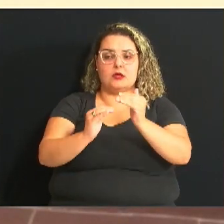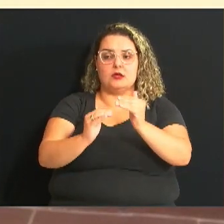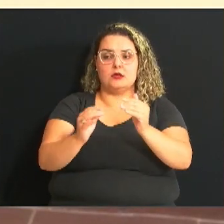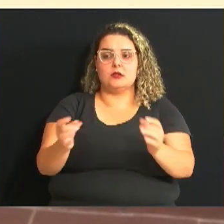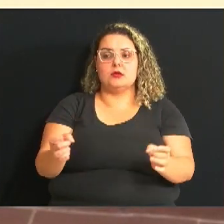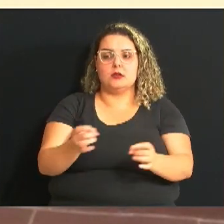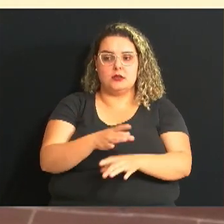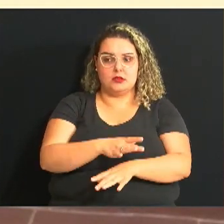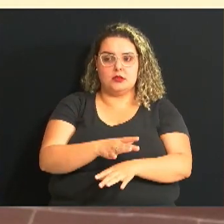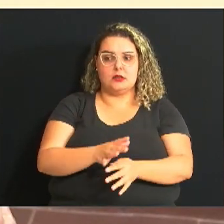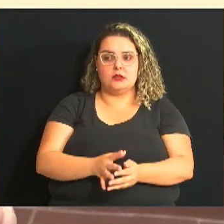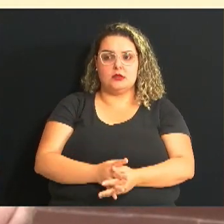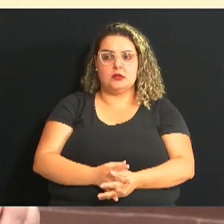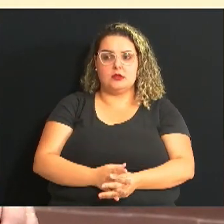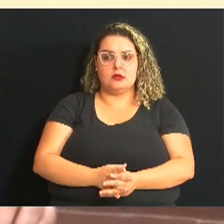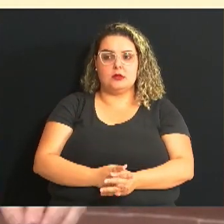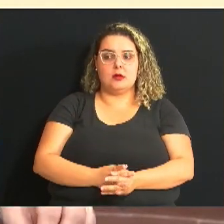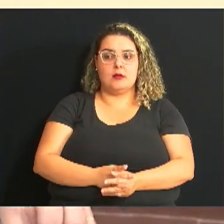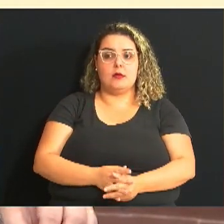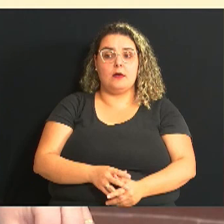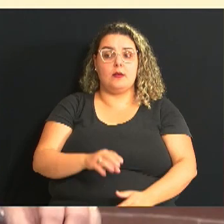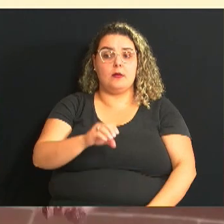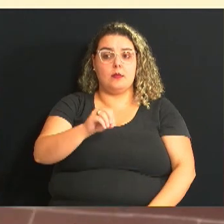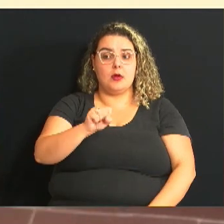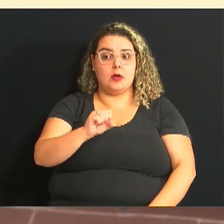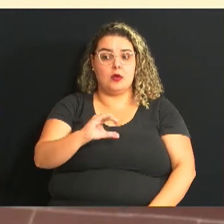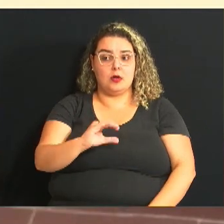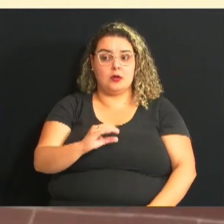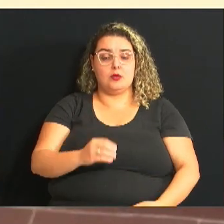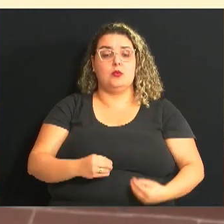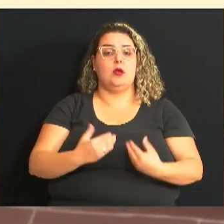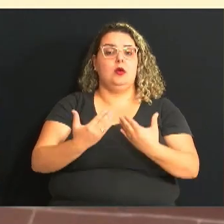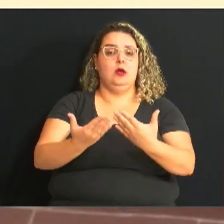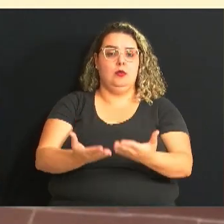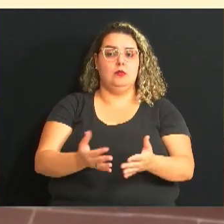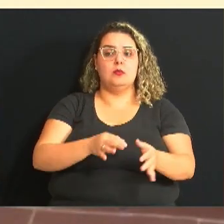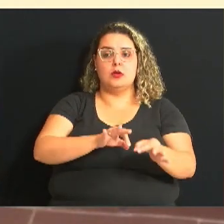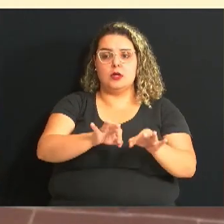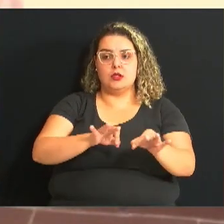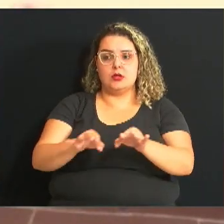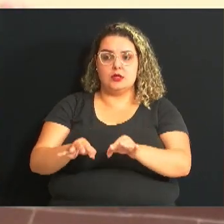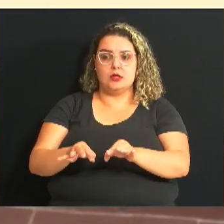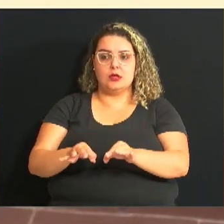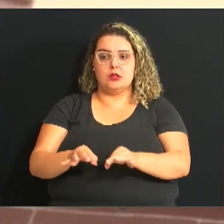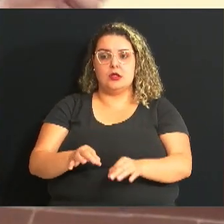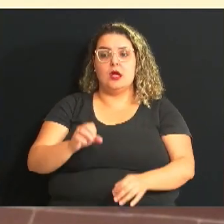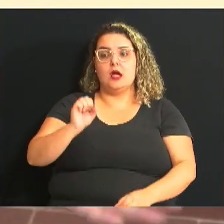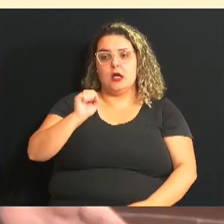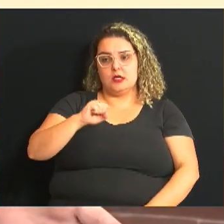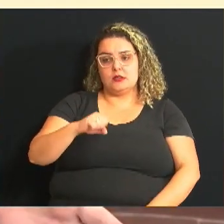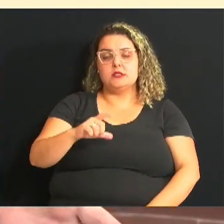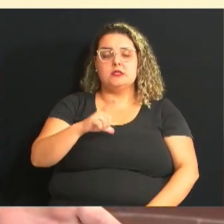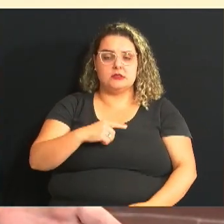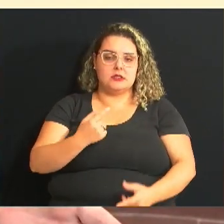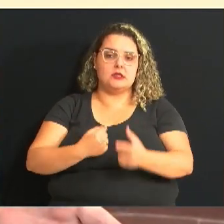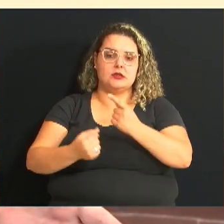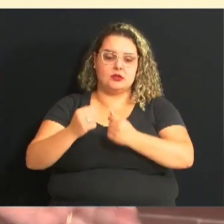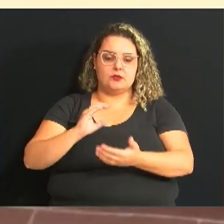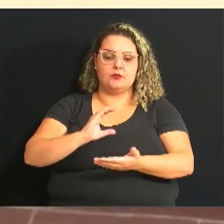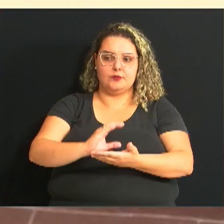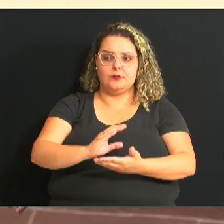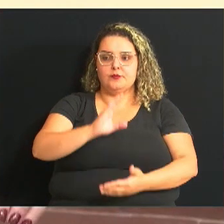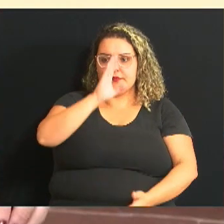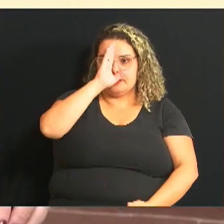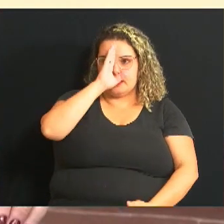terminando a elaboração para que as OSCs apresentem o projeto e que aí haja destinação também diretamente para as